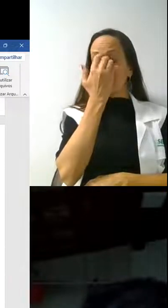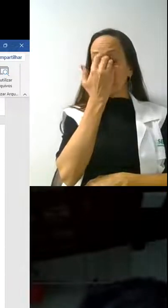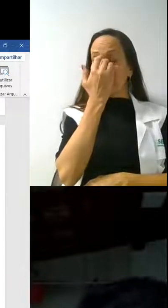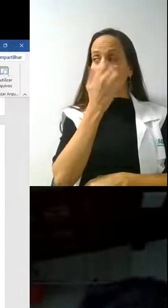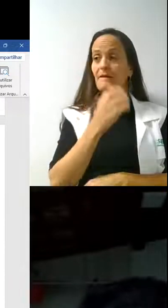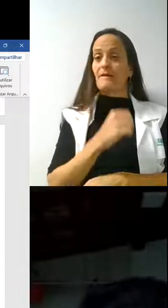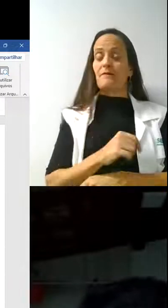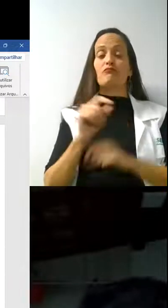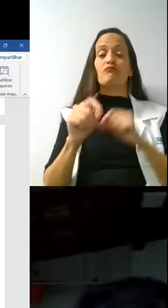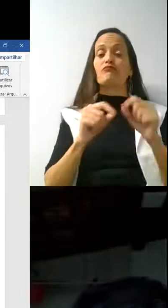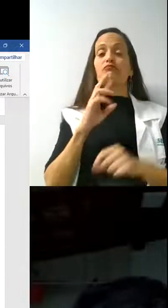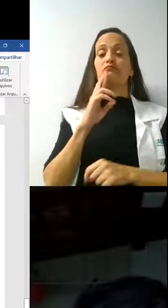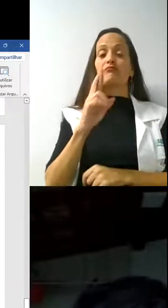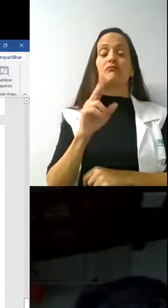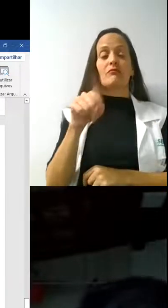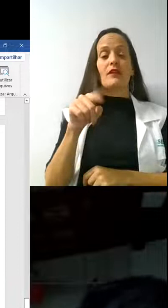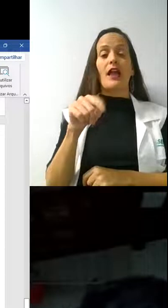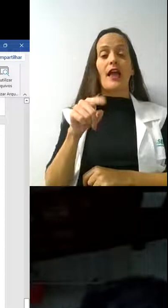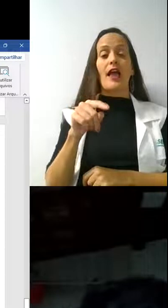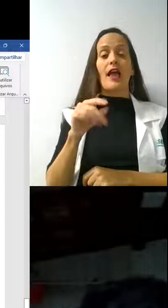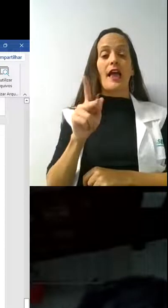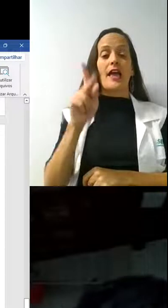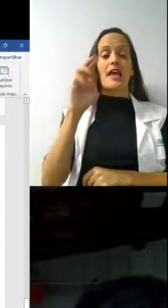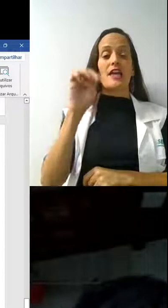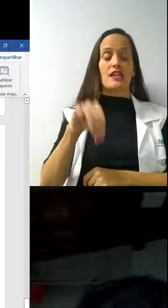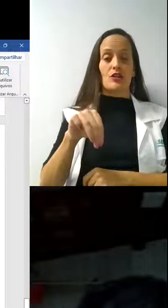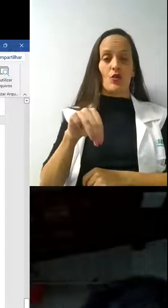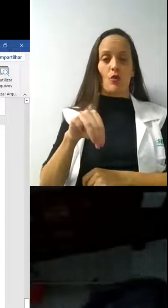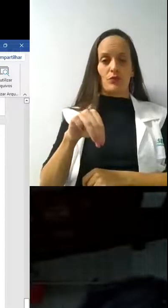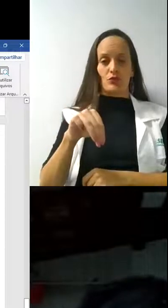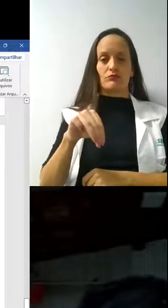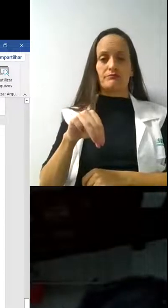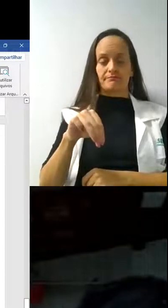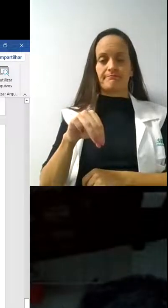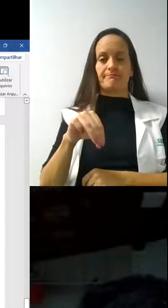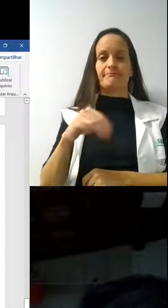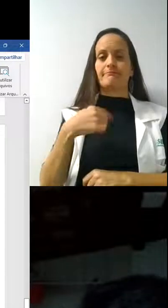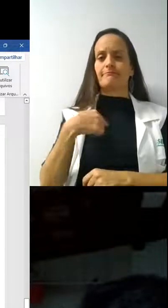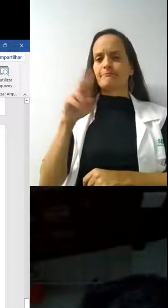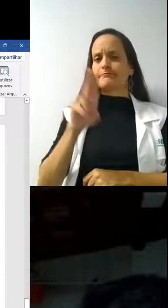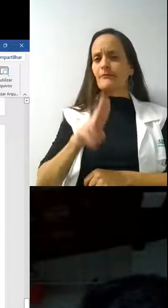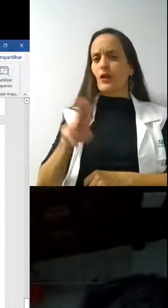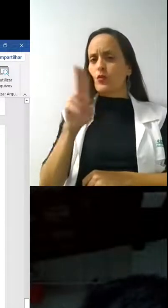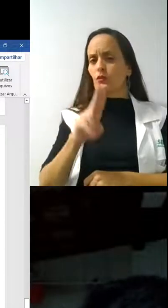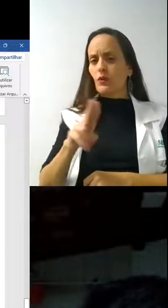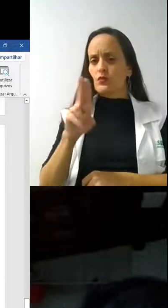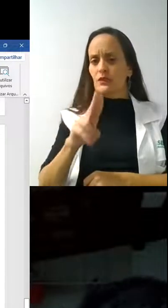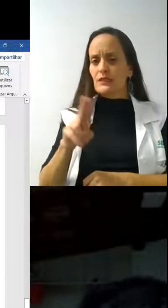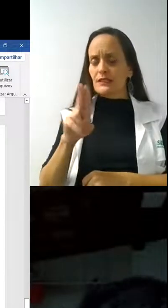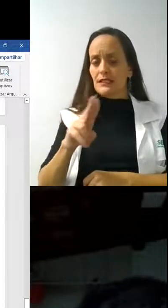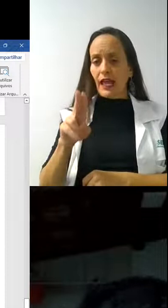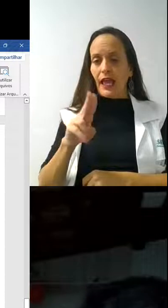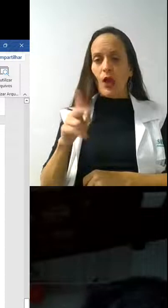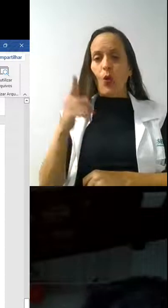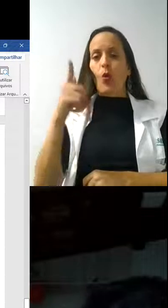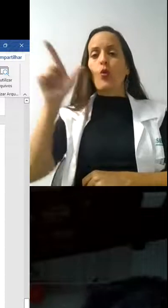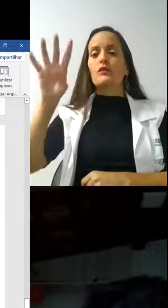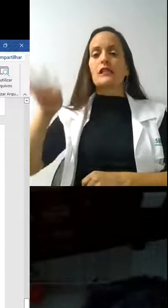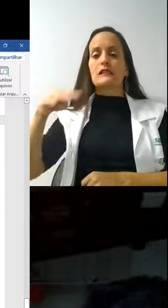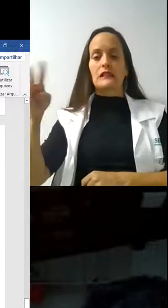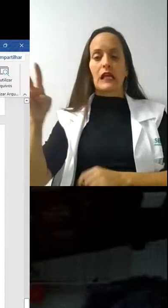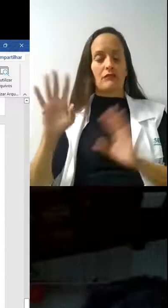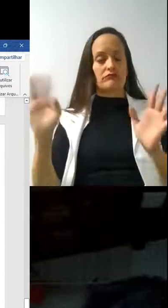0,21 o quê? Quilômetros. Até então não usei escala nenhuma. Por quê? Esse aqui é a escala de 1 para 1, a escala real, né?